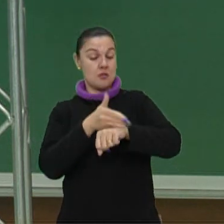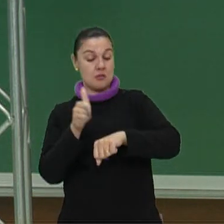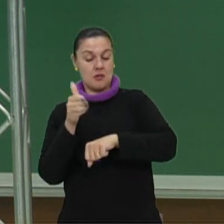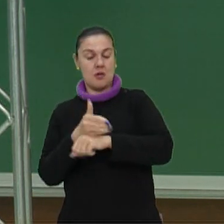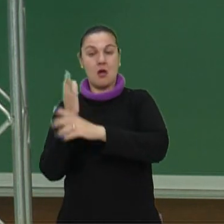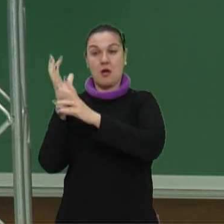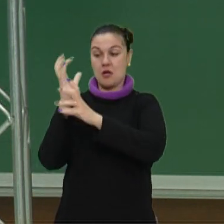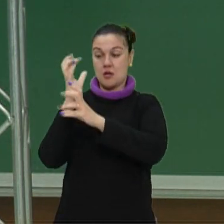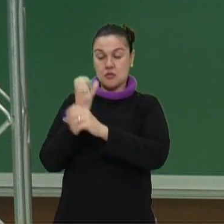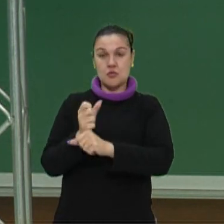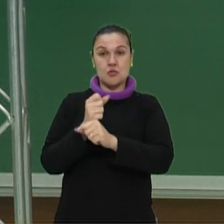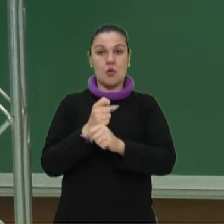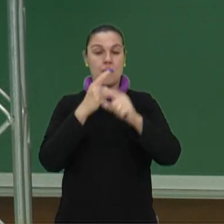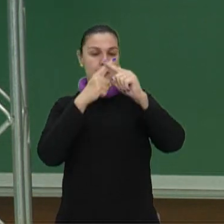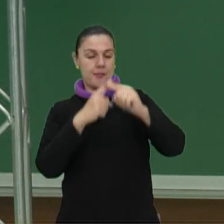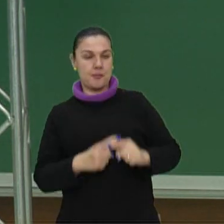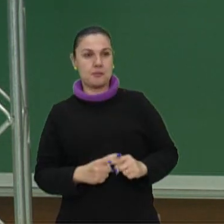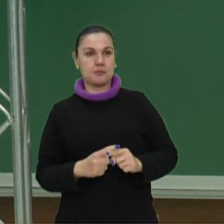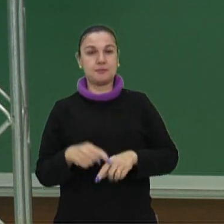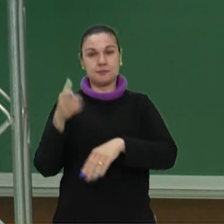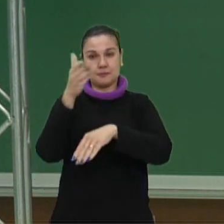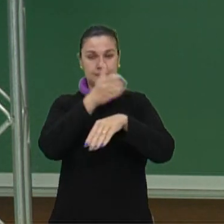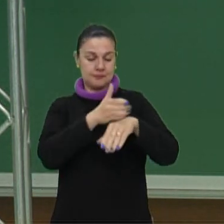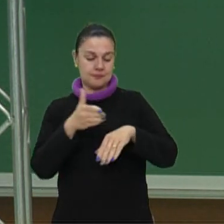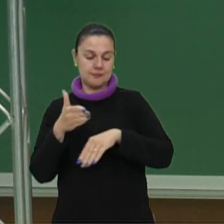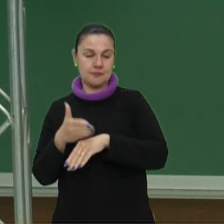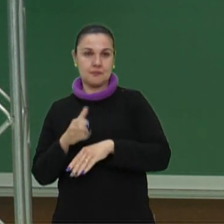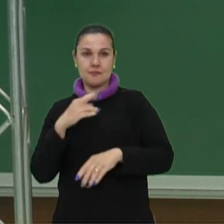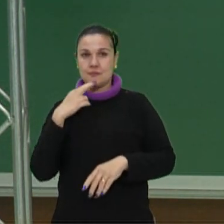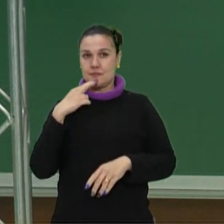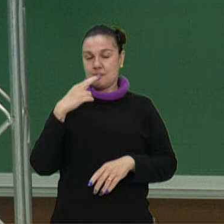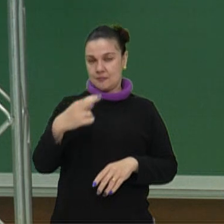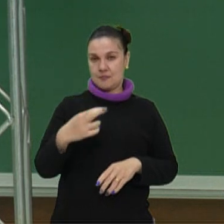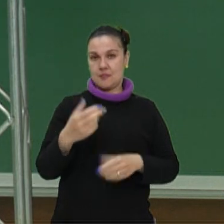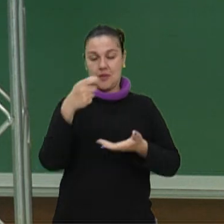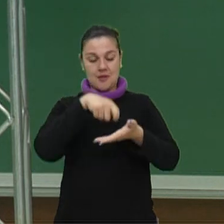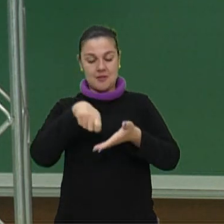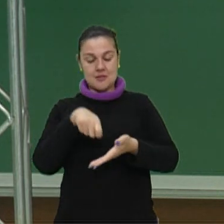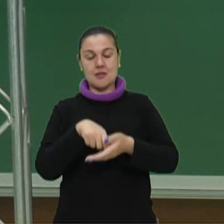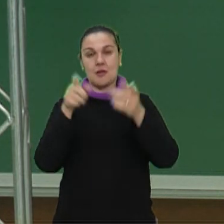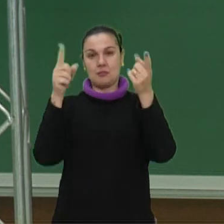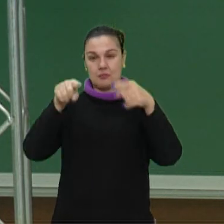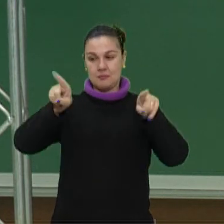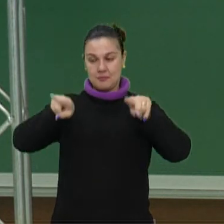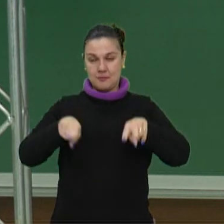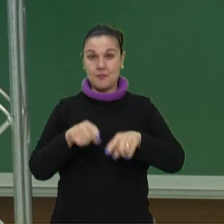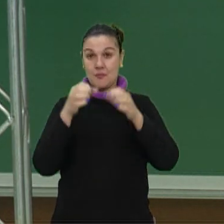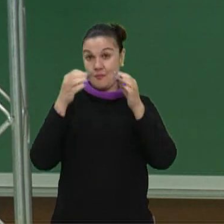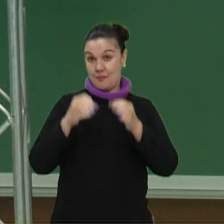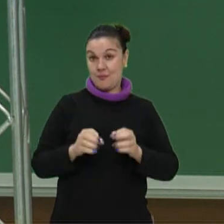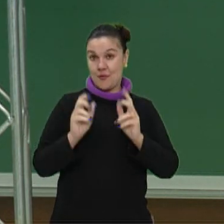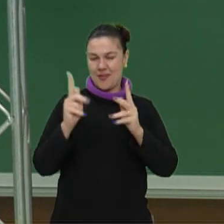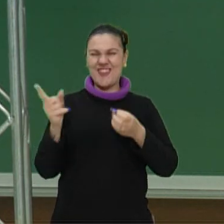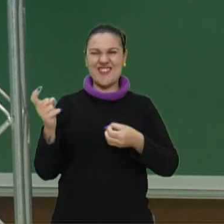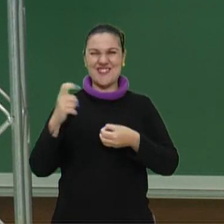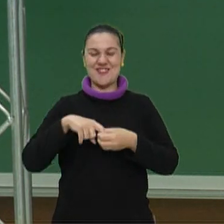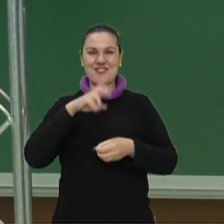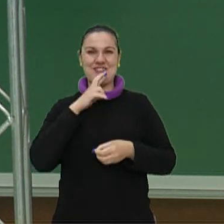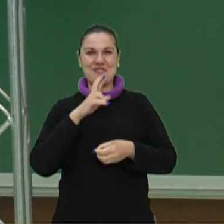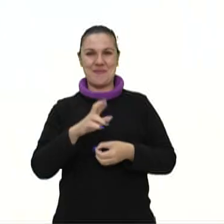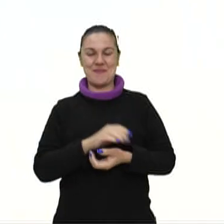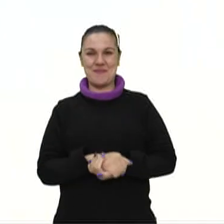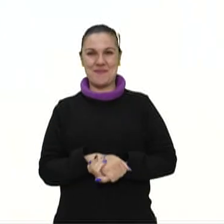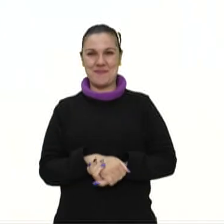soma e o produto, tá? Treina a soma e o produto, chega no resultado, escreva o conjunto de solução, certo? Já volto com a correção.